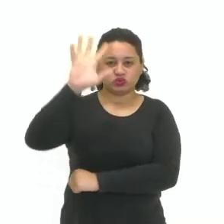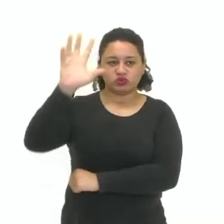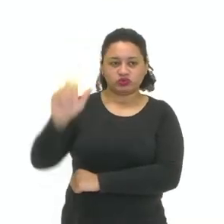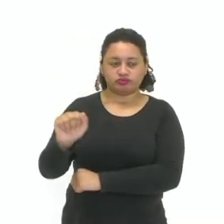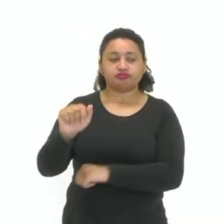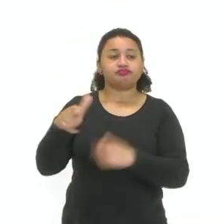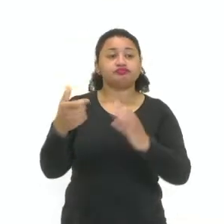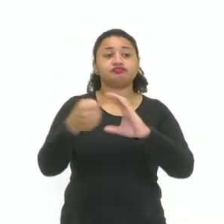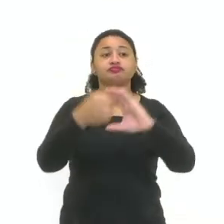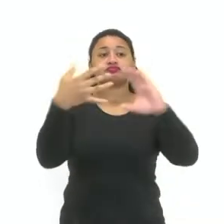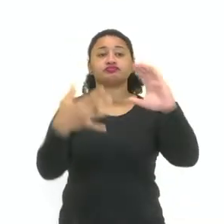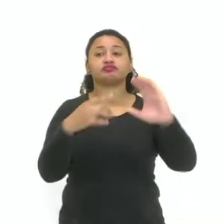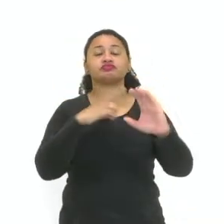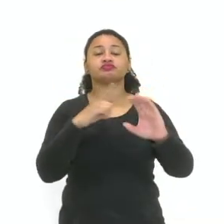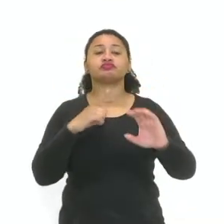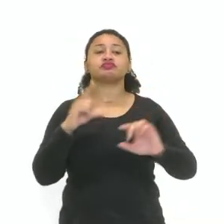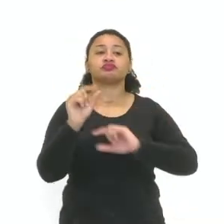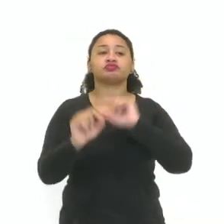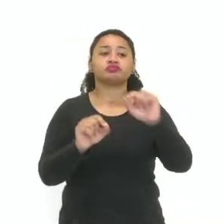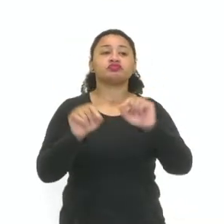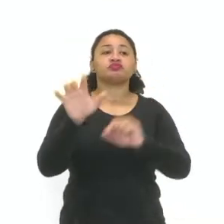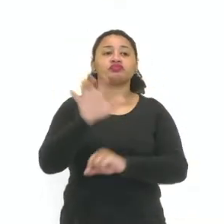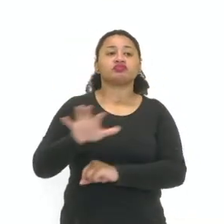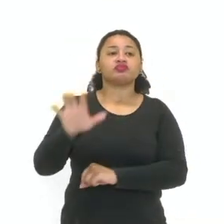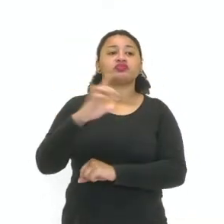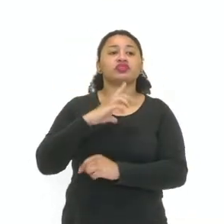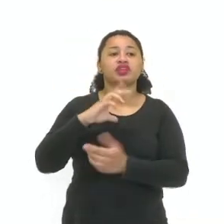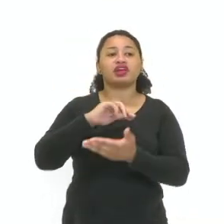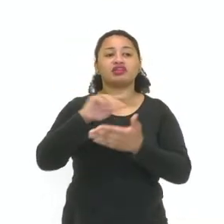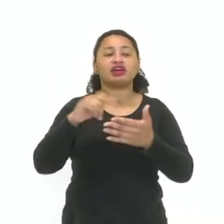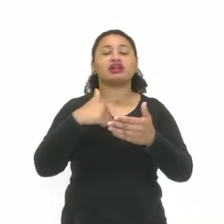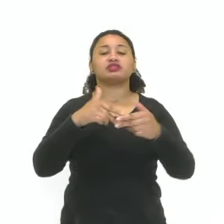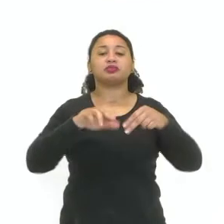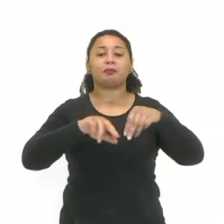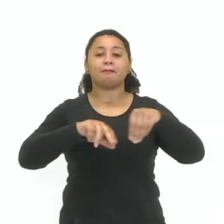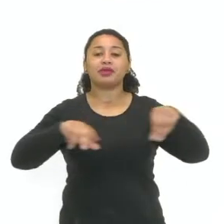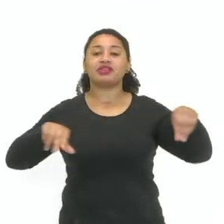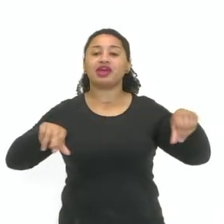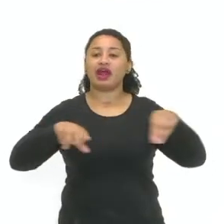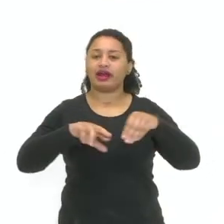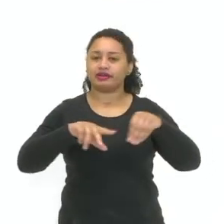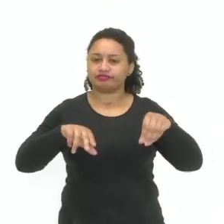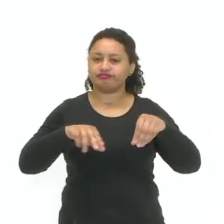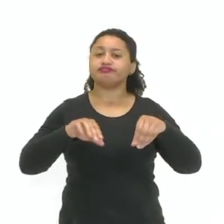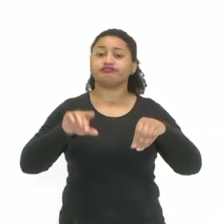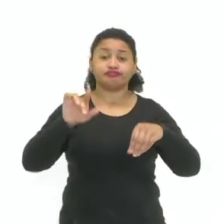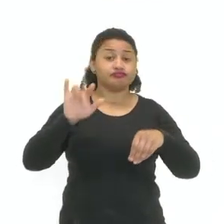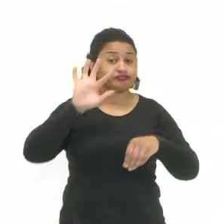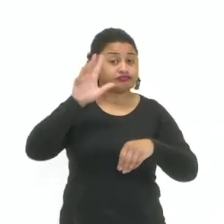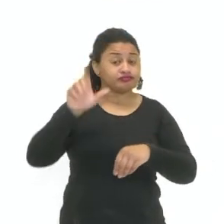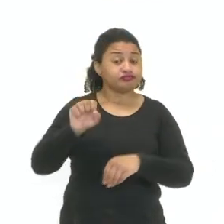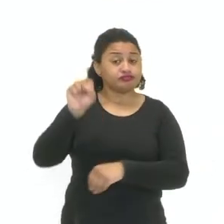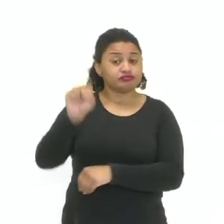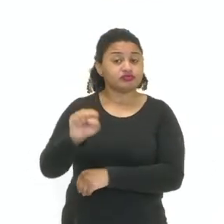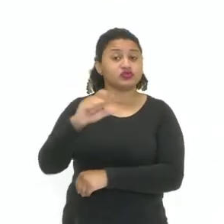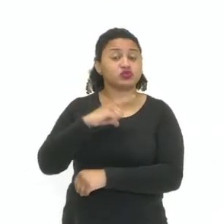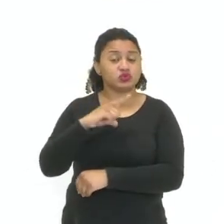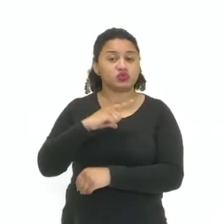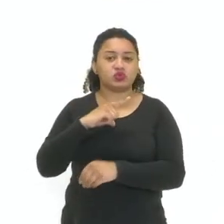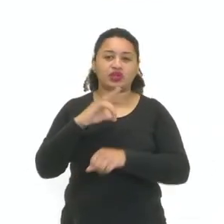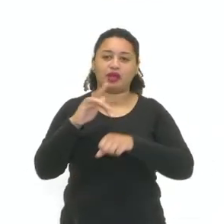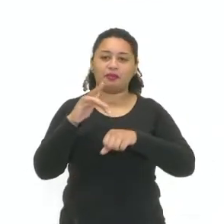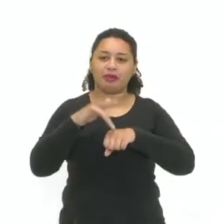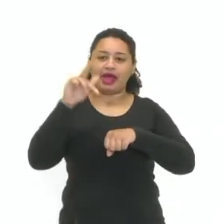Então, características aí, olha só, essa região apresenta muitas reservas minerais, né? A África do Sul mesmo tem muitas reservas, por exemplo, de diamantes,